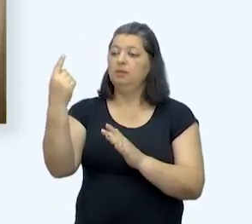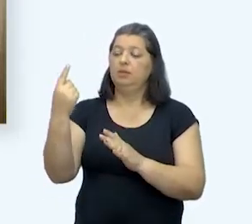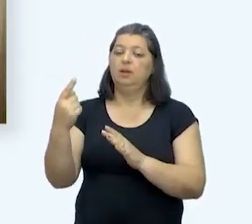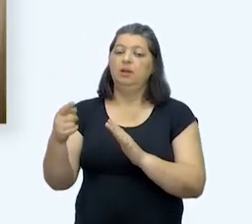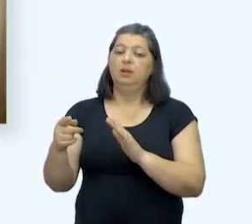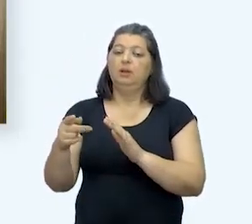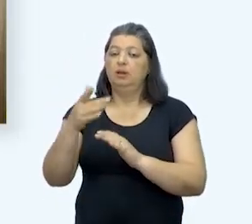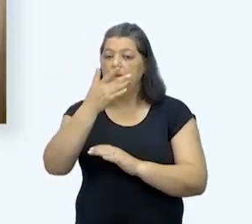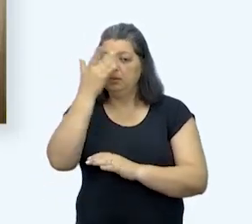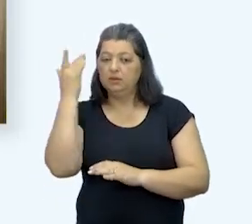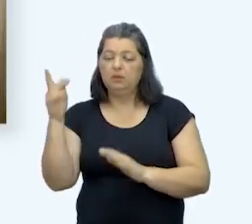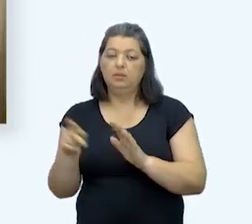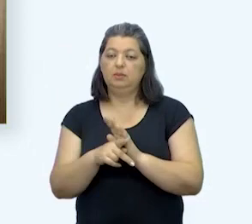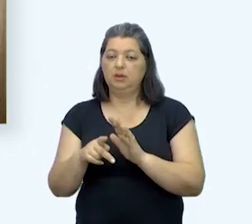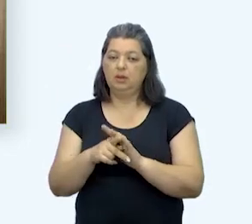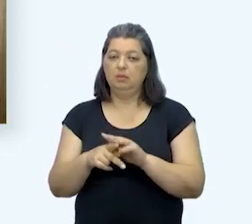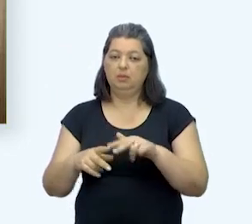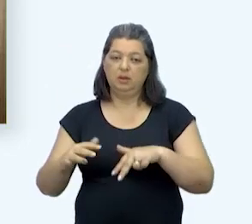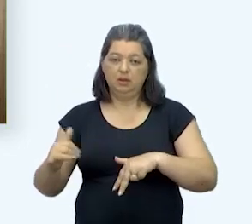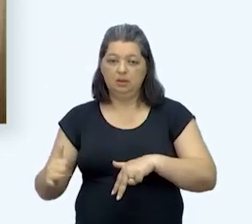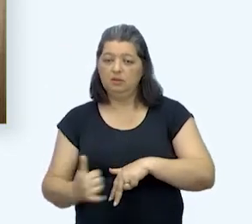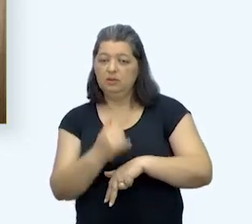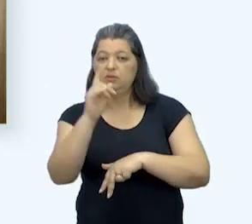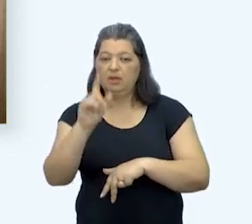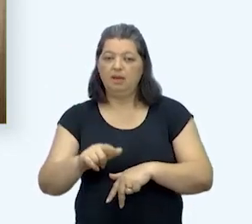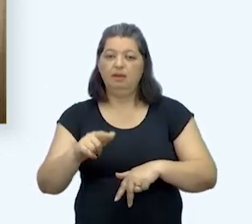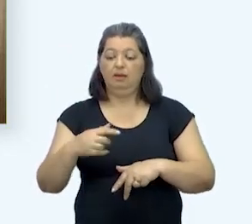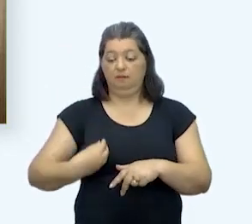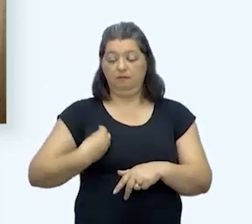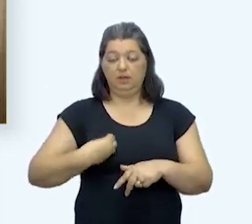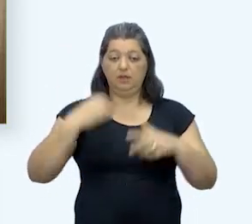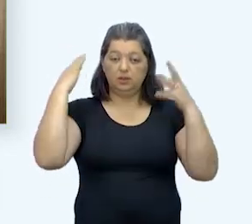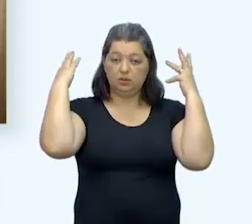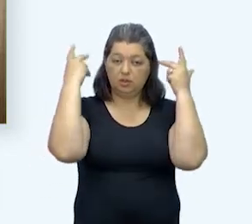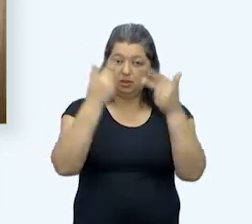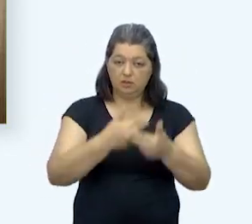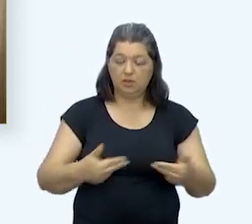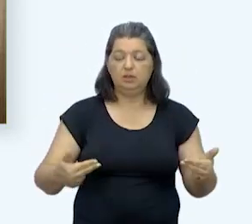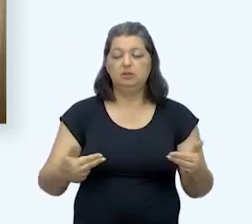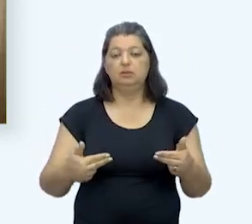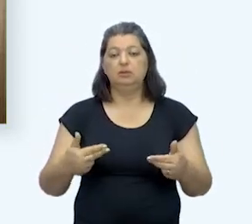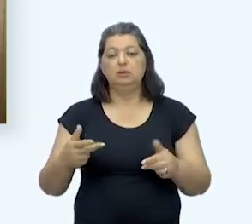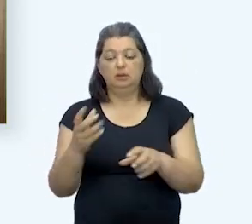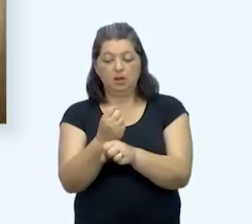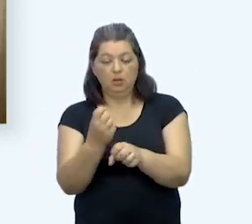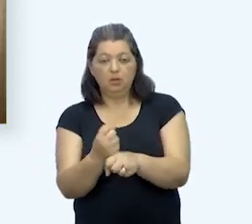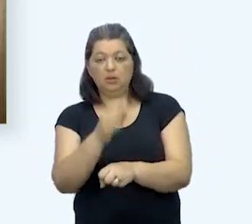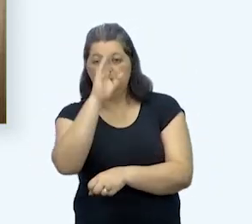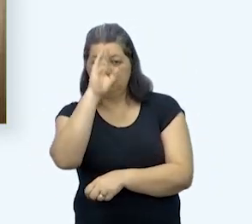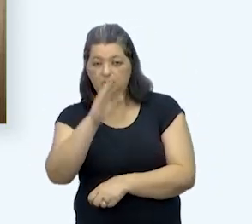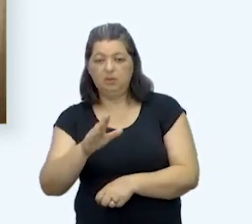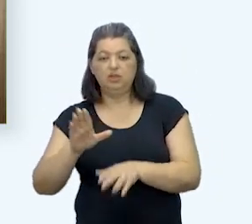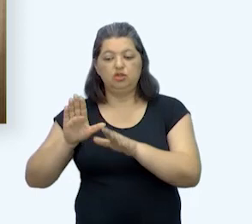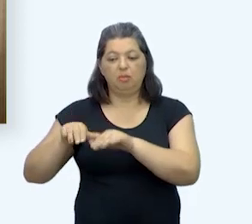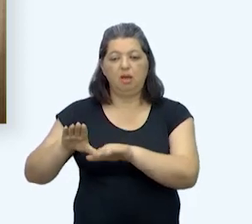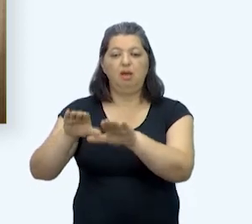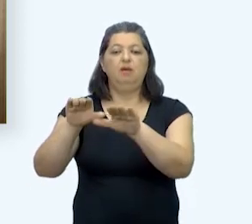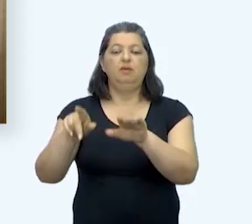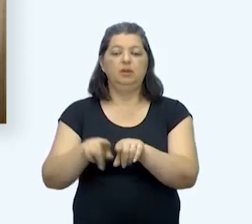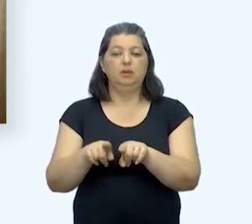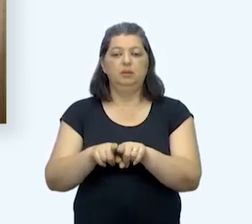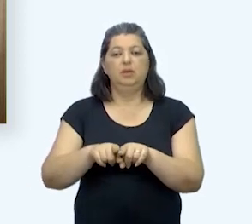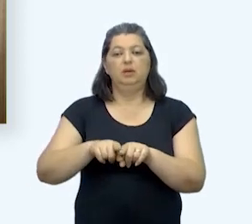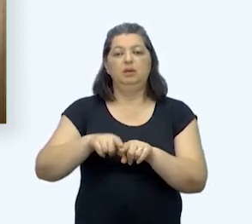que se depositam nos oceanos é a vida animal? Calcula-se que centenas de espécies, principalmente pássaros e mamíferos